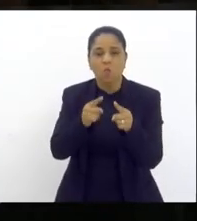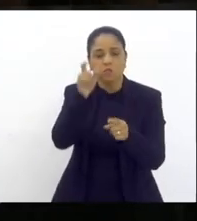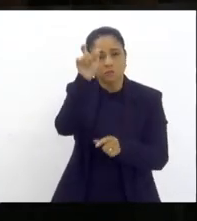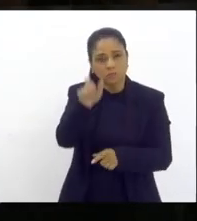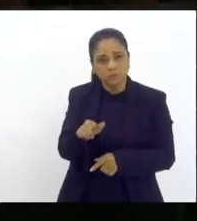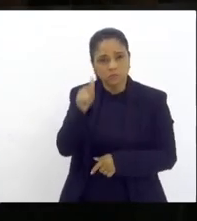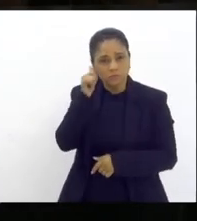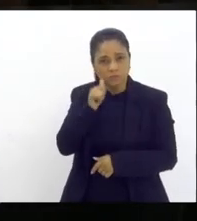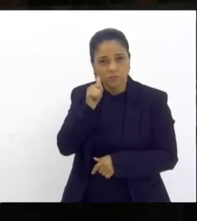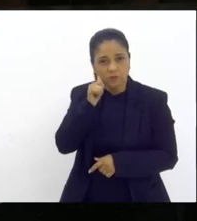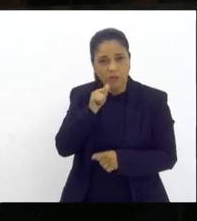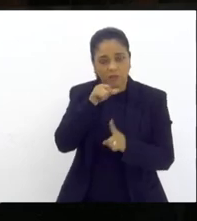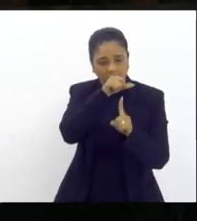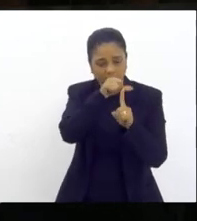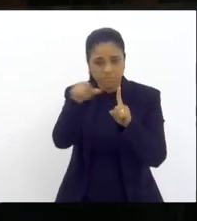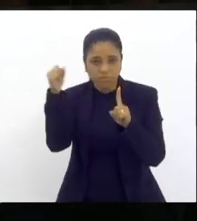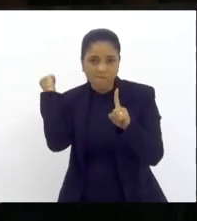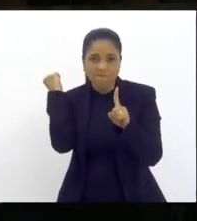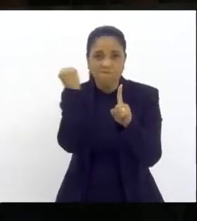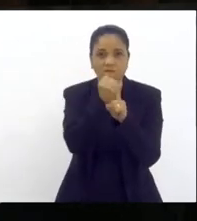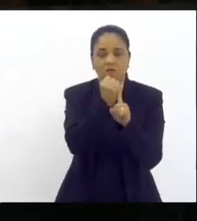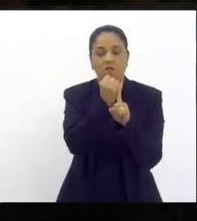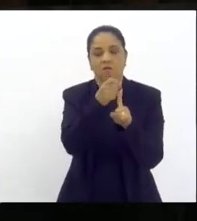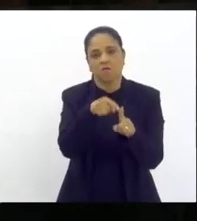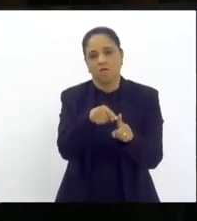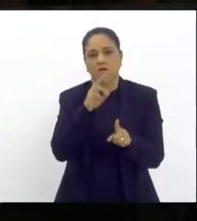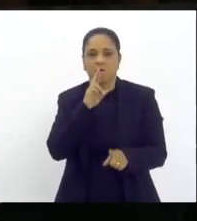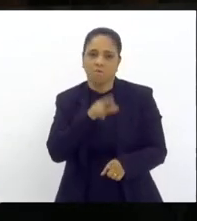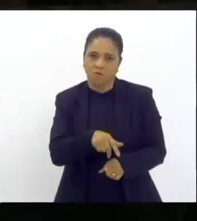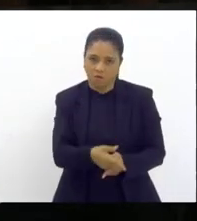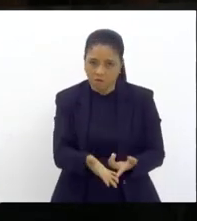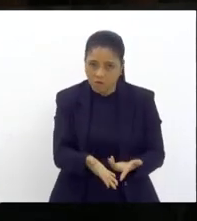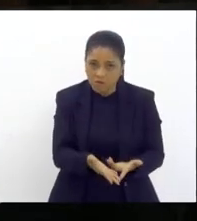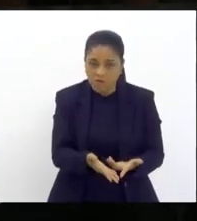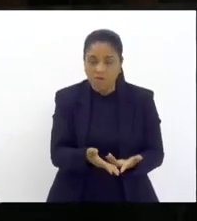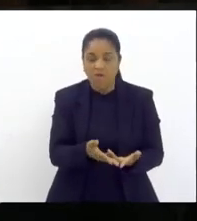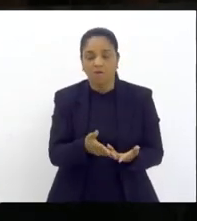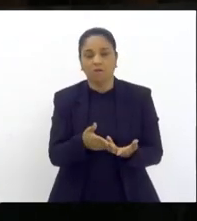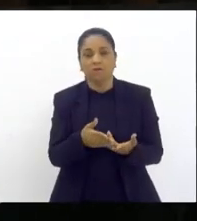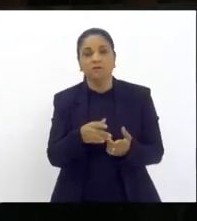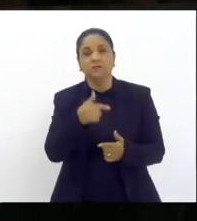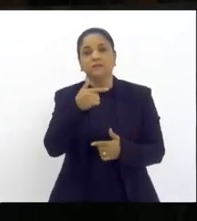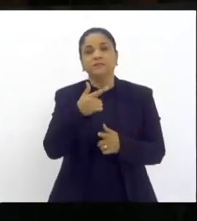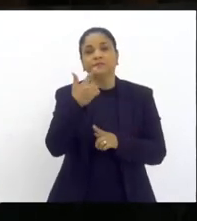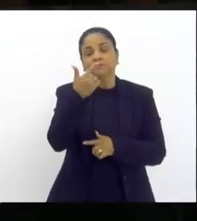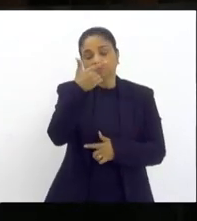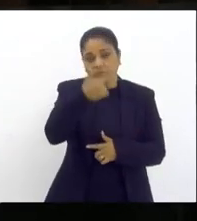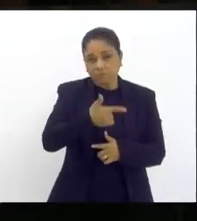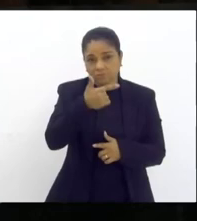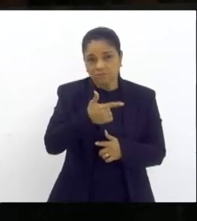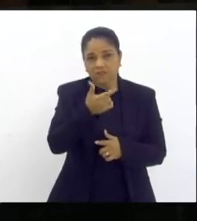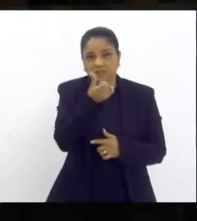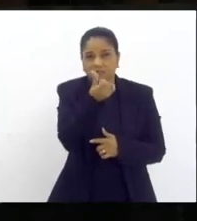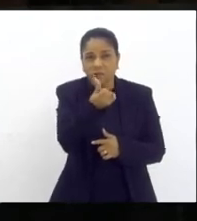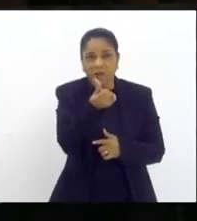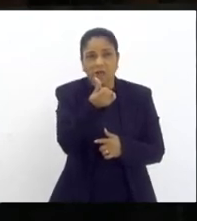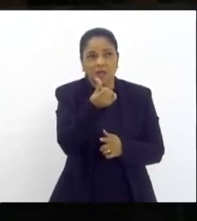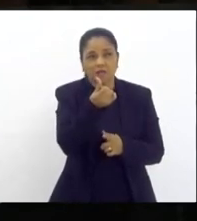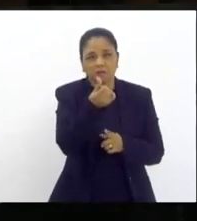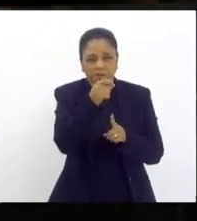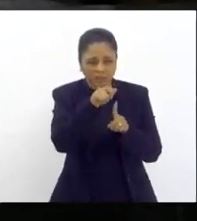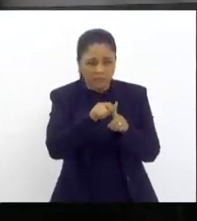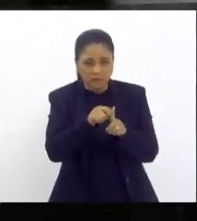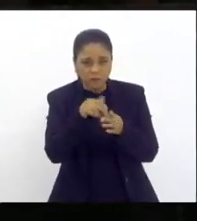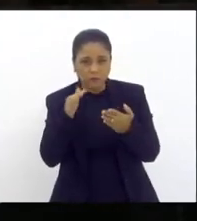em feminicídios. Só para você ter uma ideia, no primeiro semestre de 2022, 4 mulheres foram